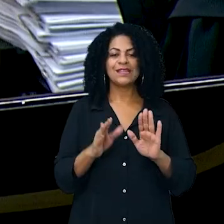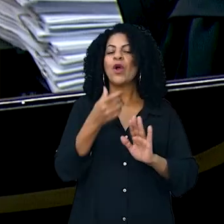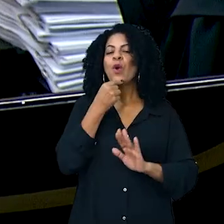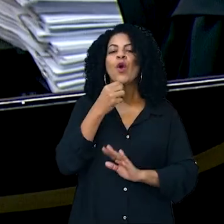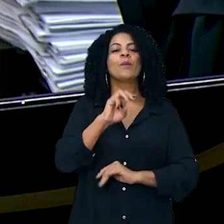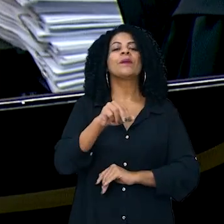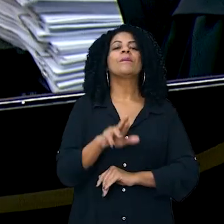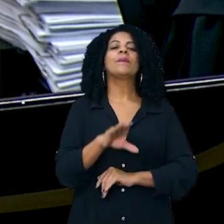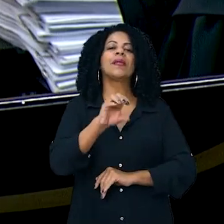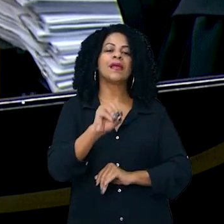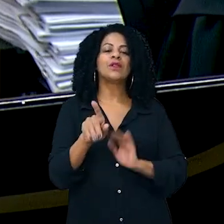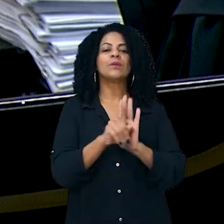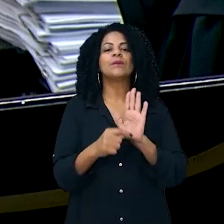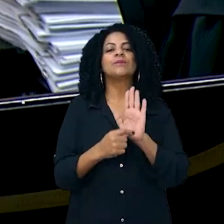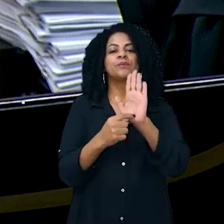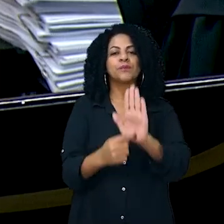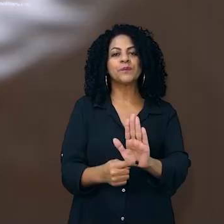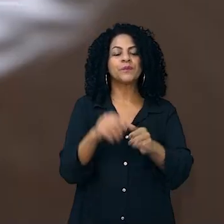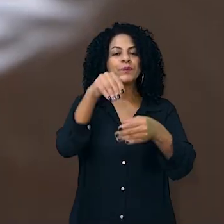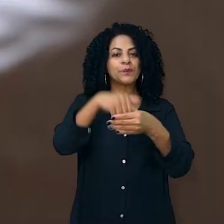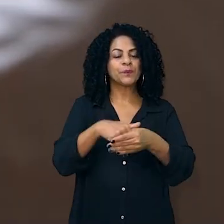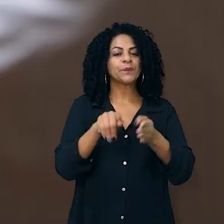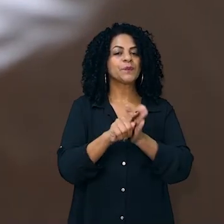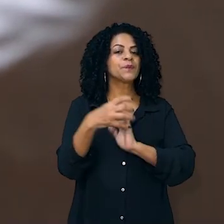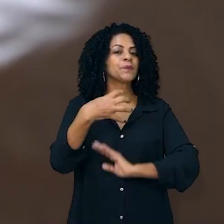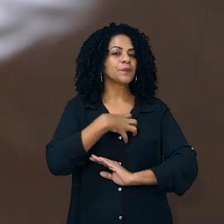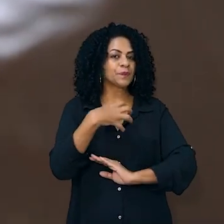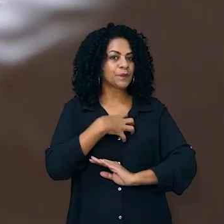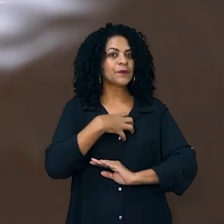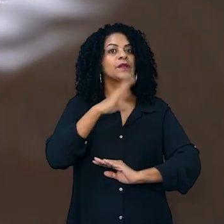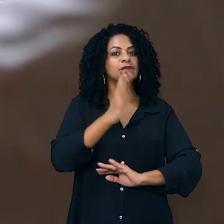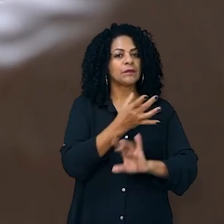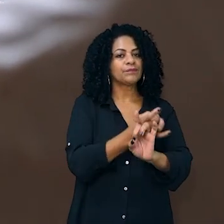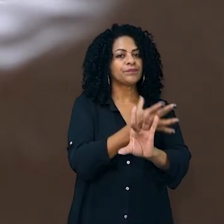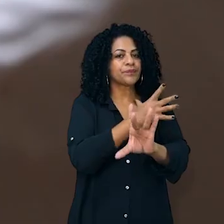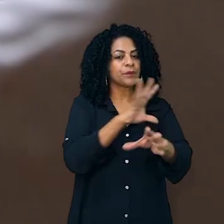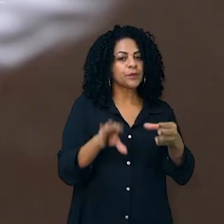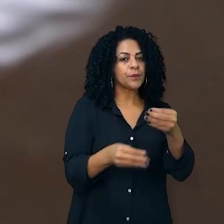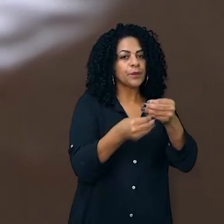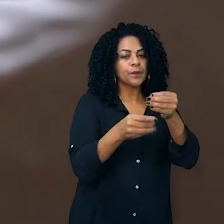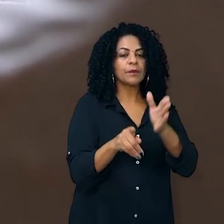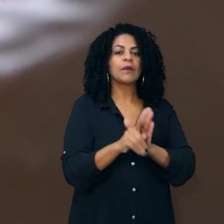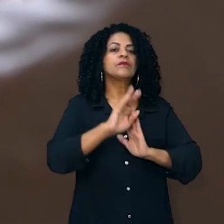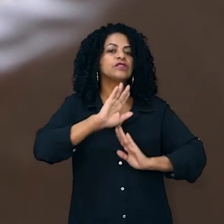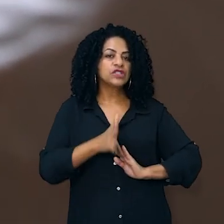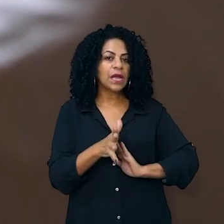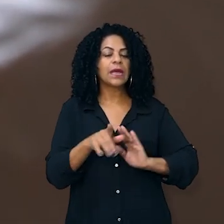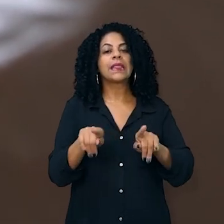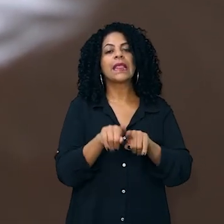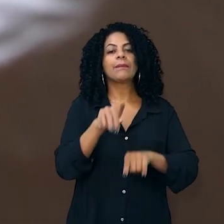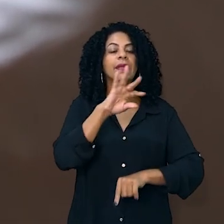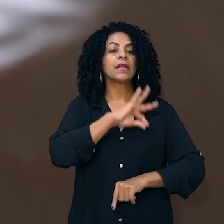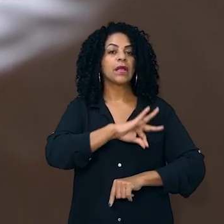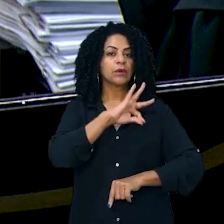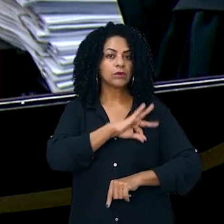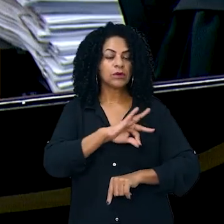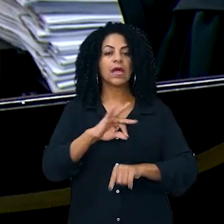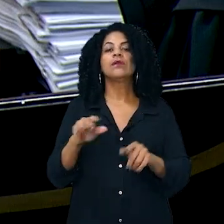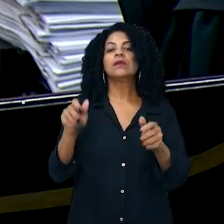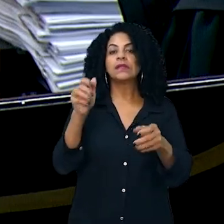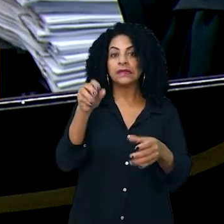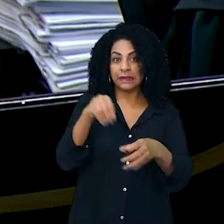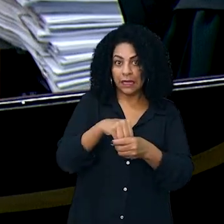apresentou divergência. Ele votou no sentido de que o trabalho online já está incluído na função e na remuneração de professor.